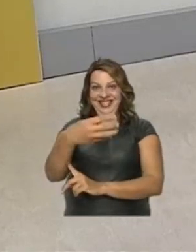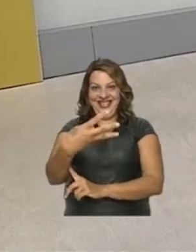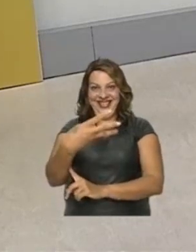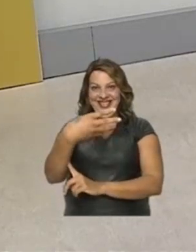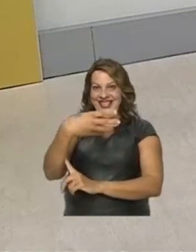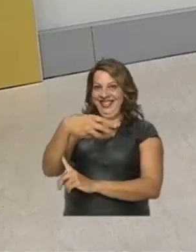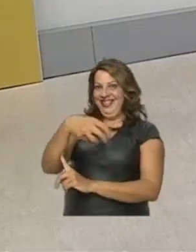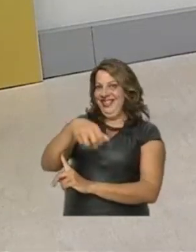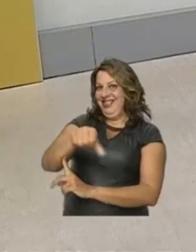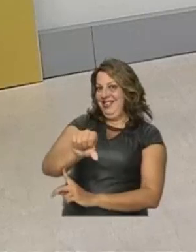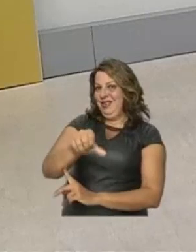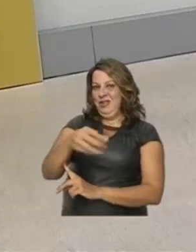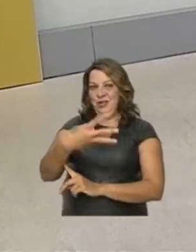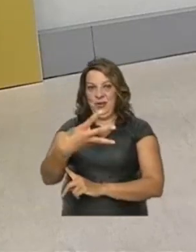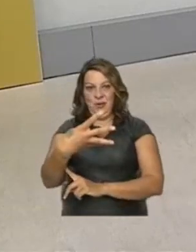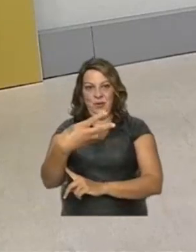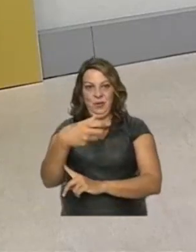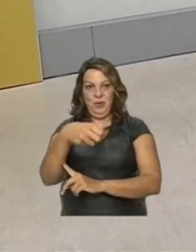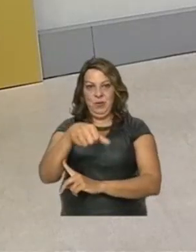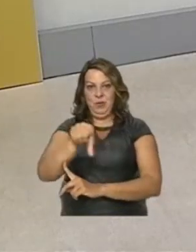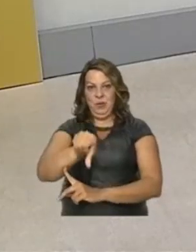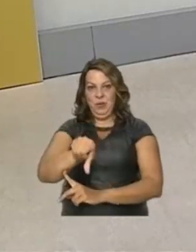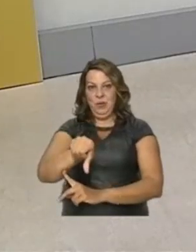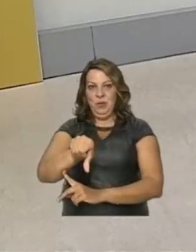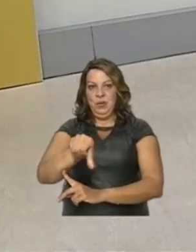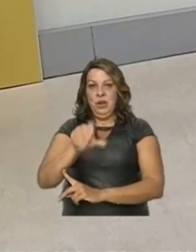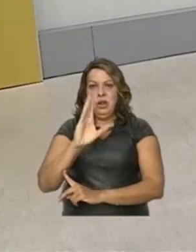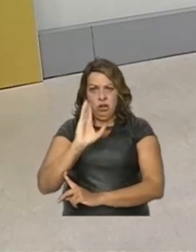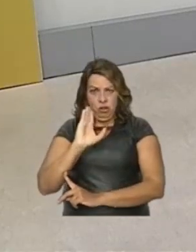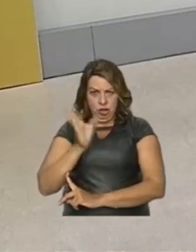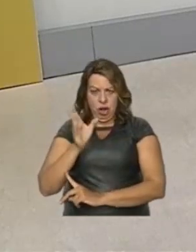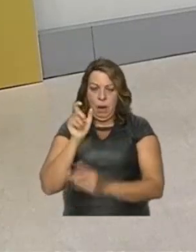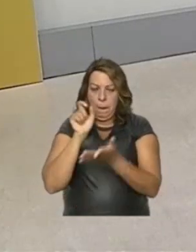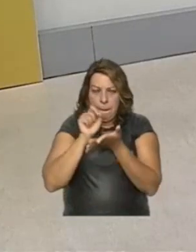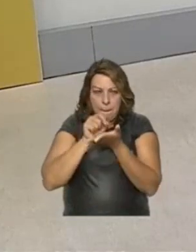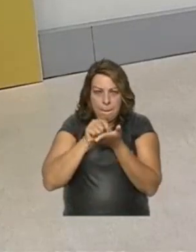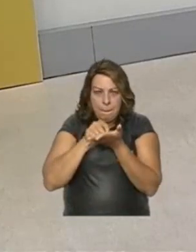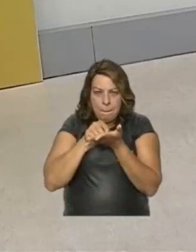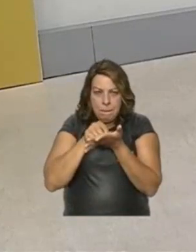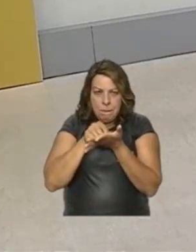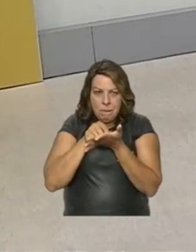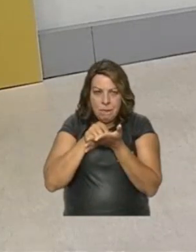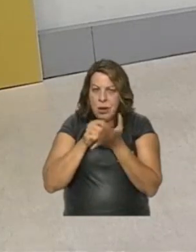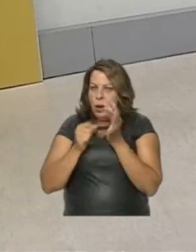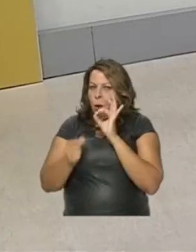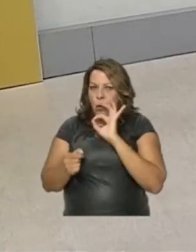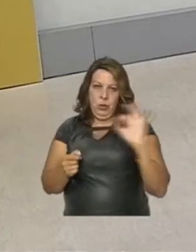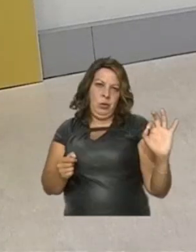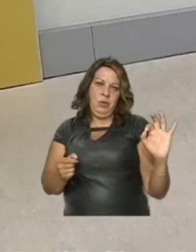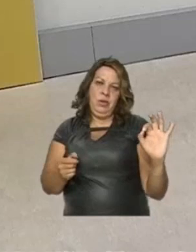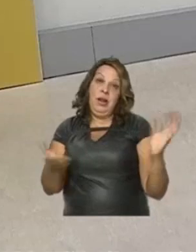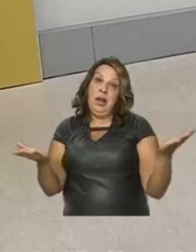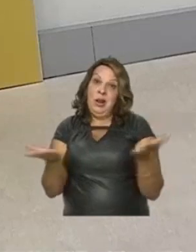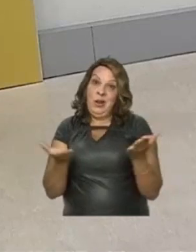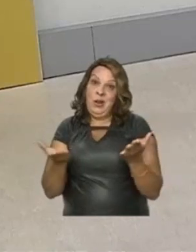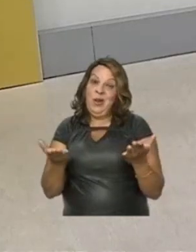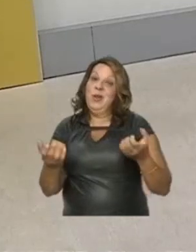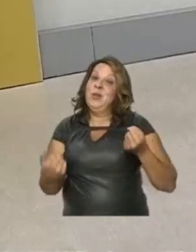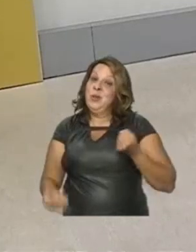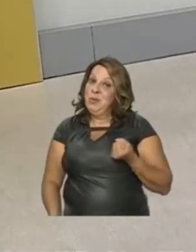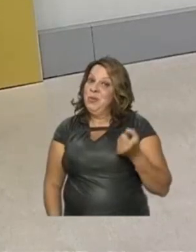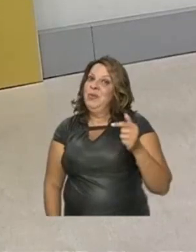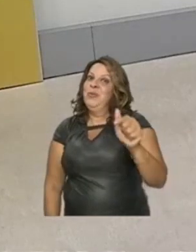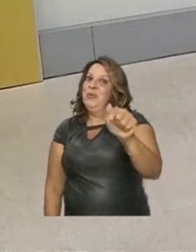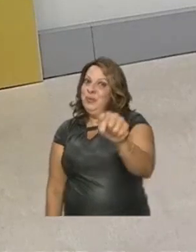agora, 49, 49. Já marcou, ótimo, então marca também a bola de número 7. A bolinha da Beth,